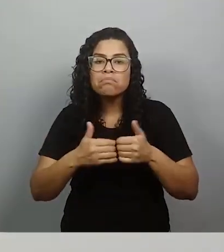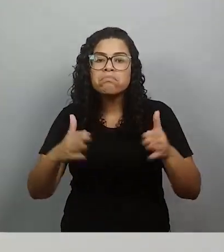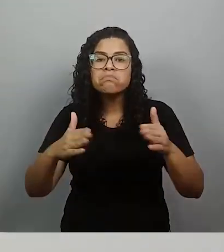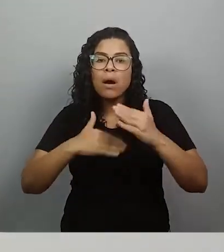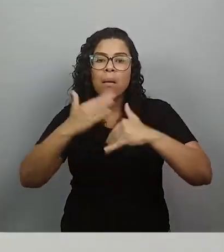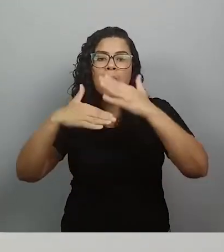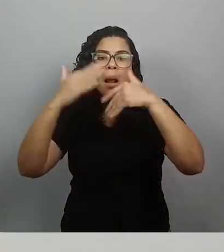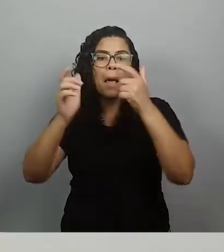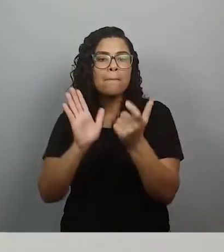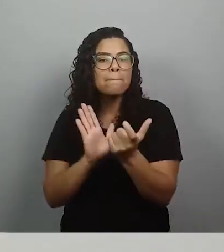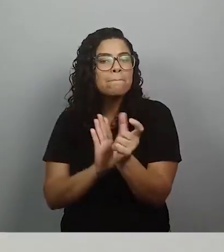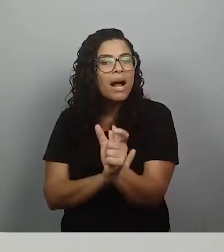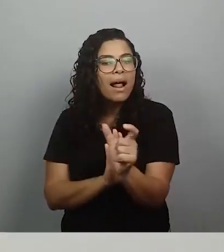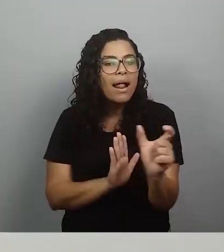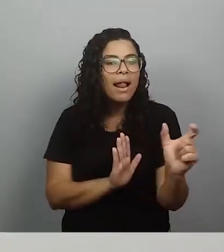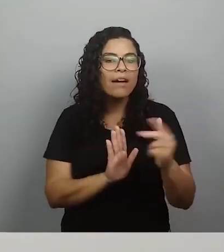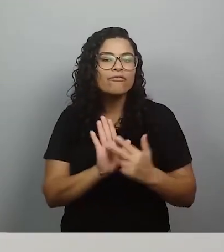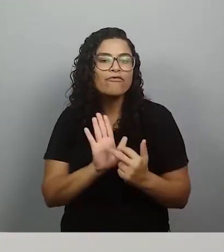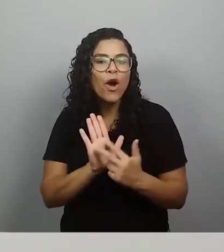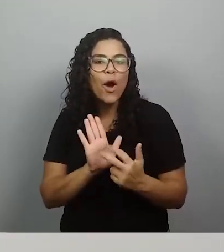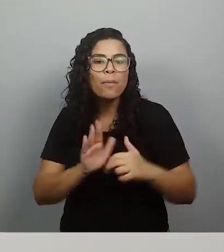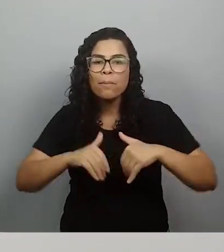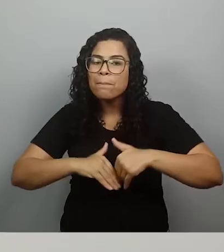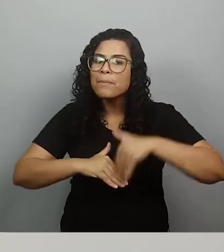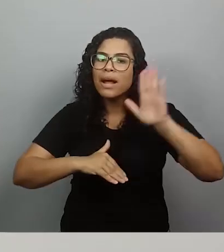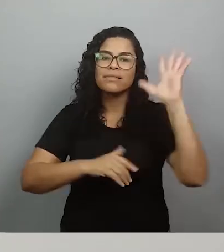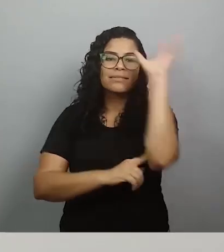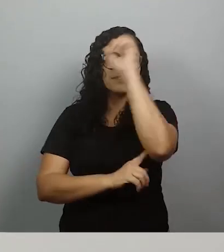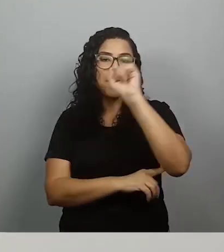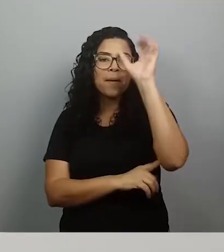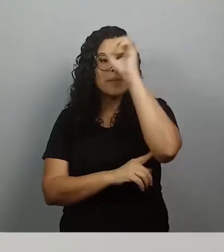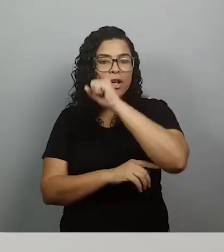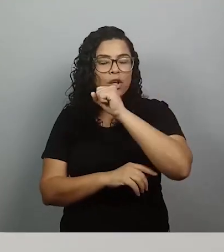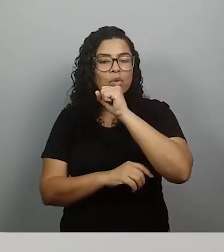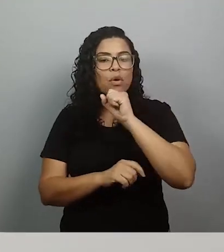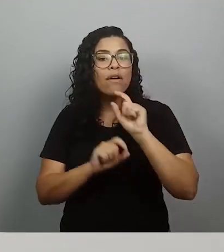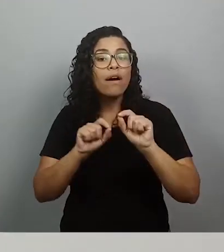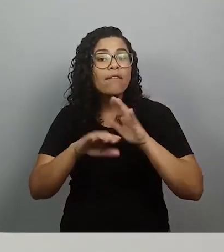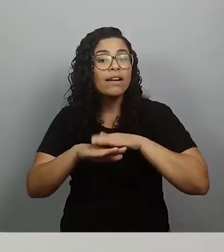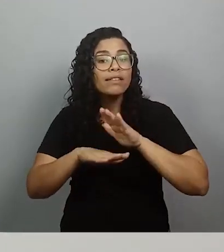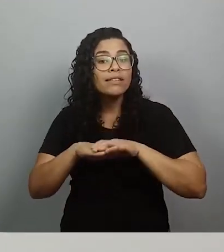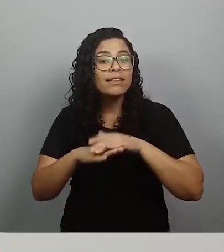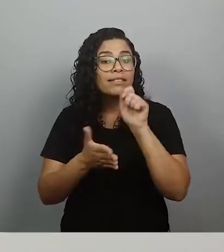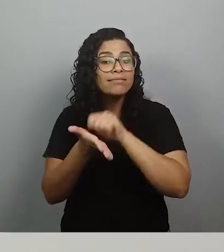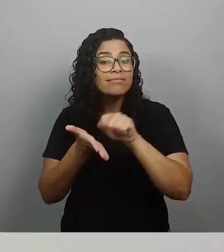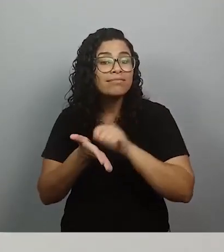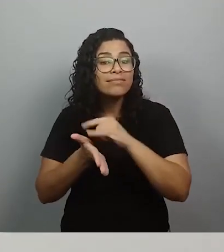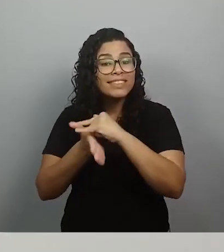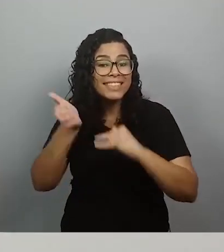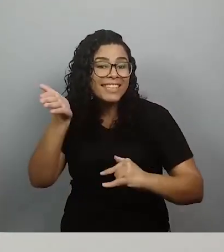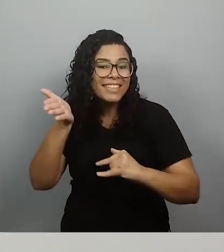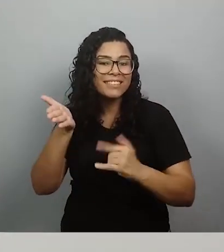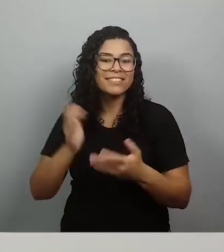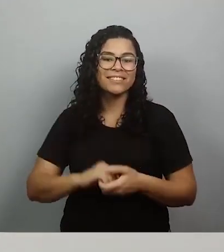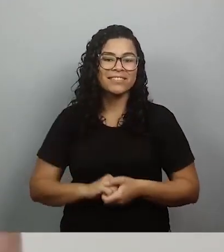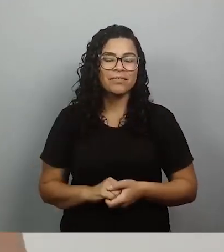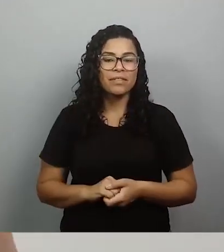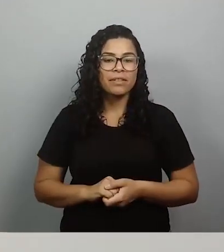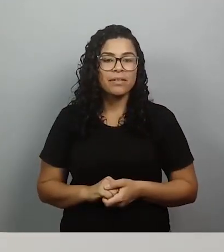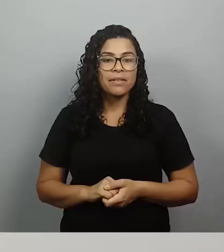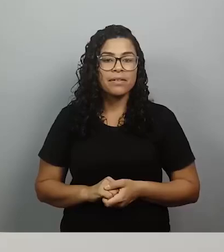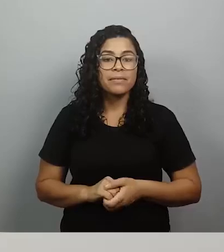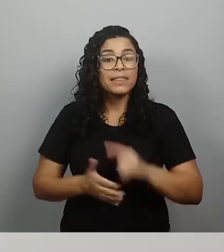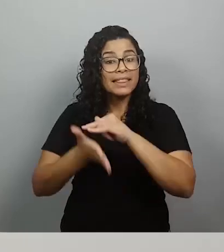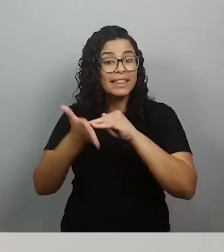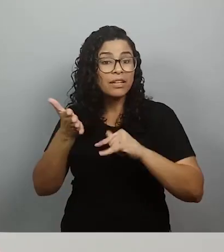o repertório de palavras e também aprendendo a construir textos. Isso mesmo,